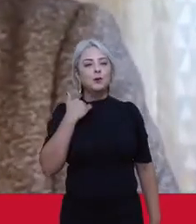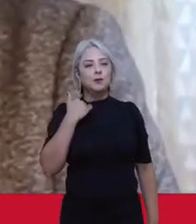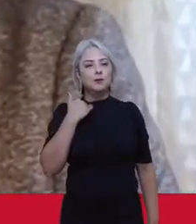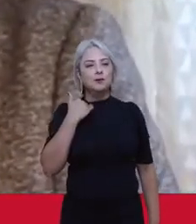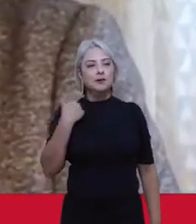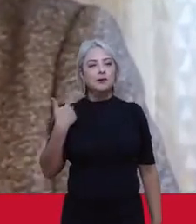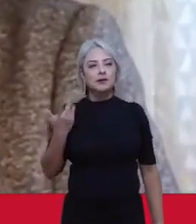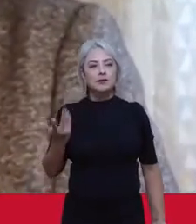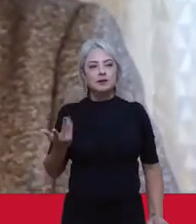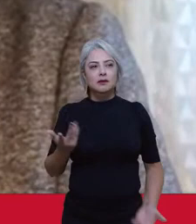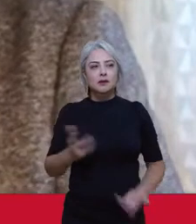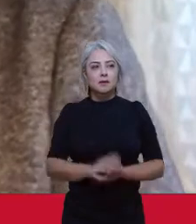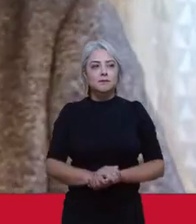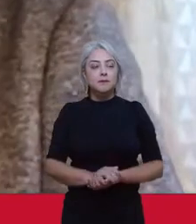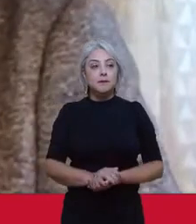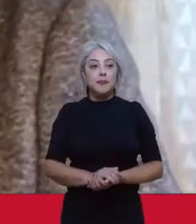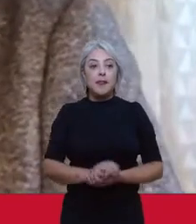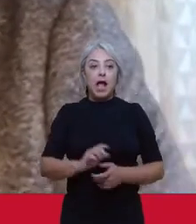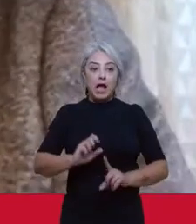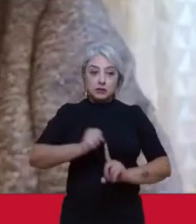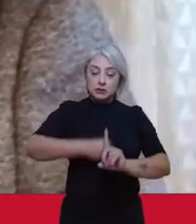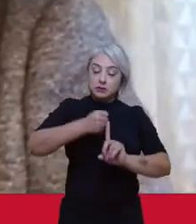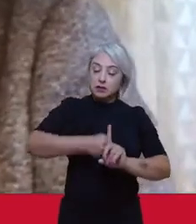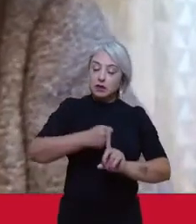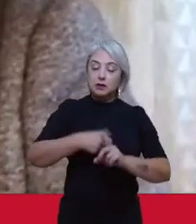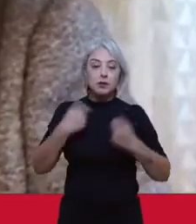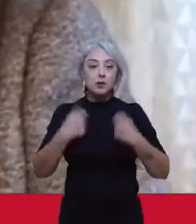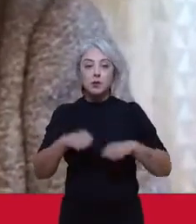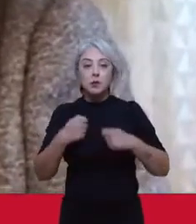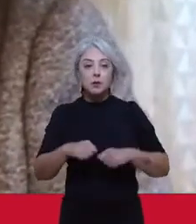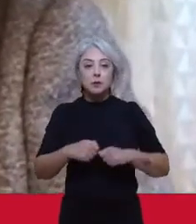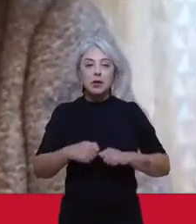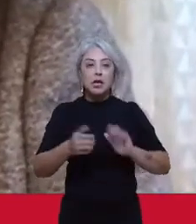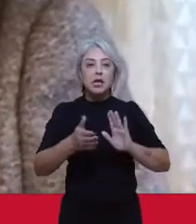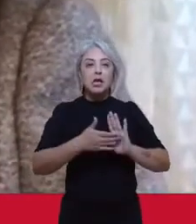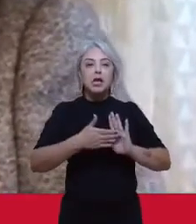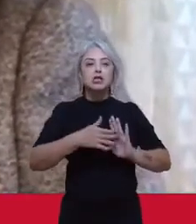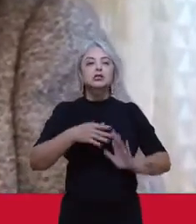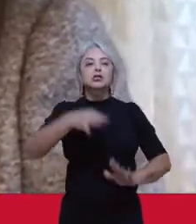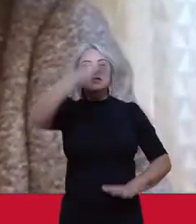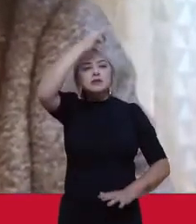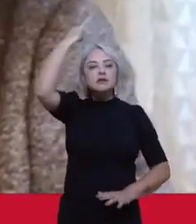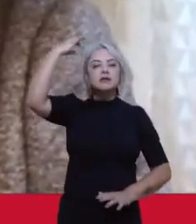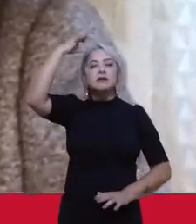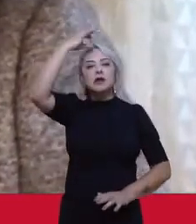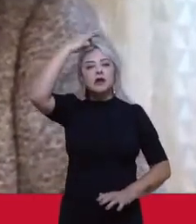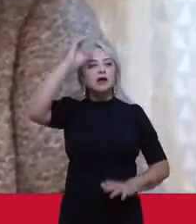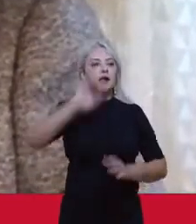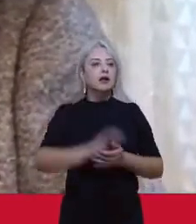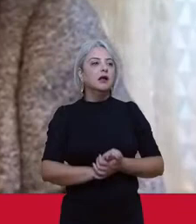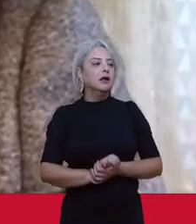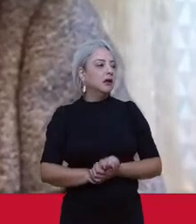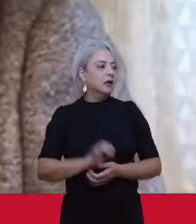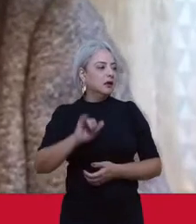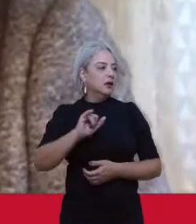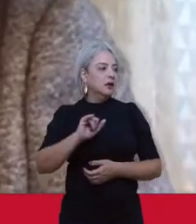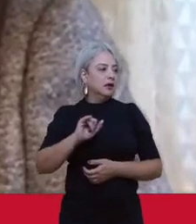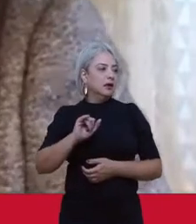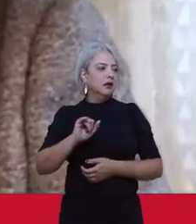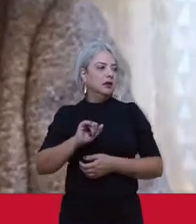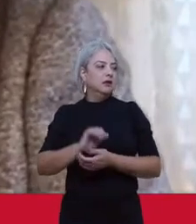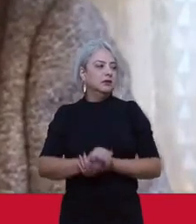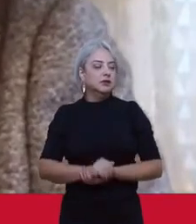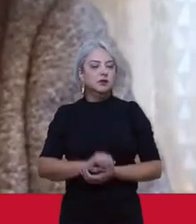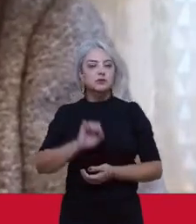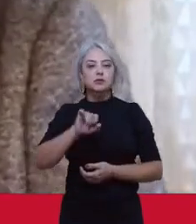Não da minha pessoa morta. As causas pelas quais eu luto não precisam de mártires, assim me disse Pepe Mujica, e eu relato isso no